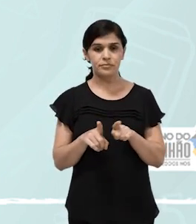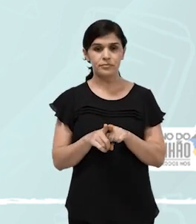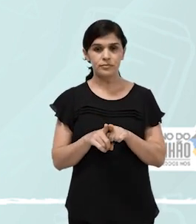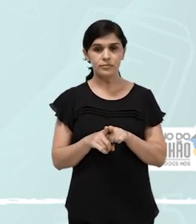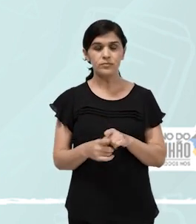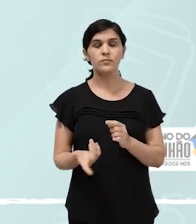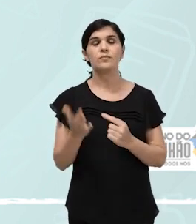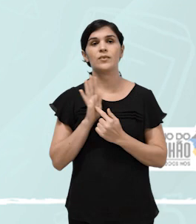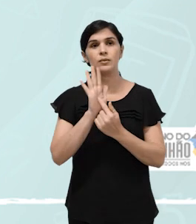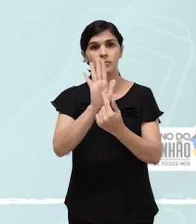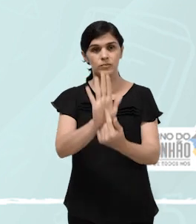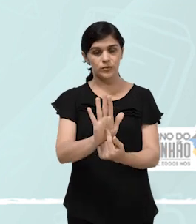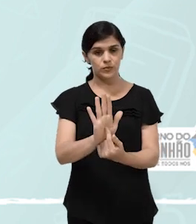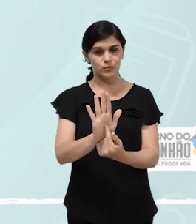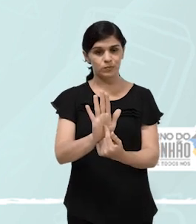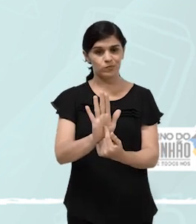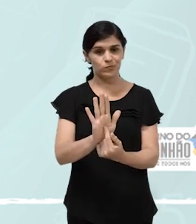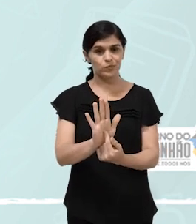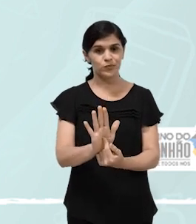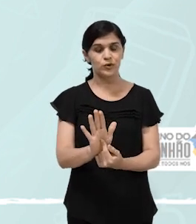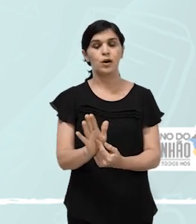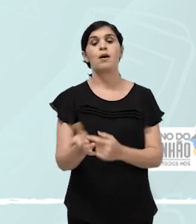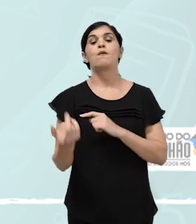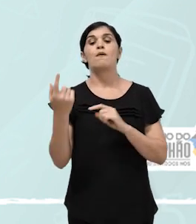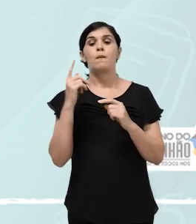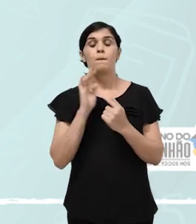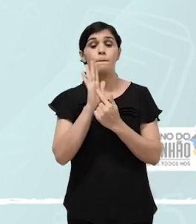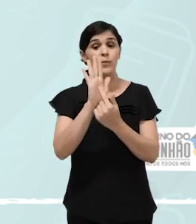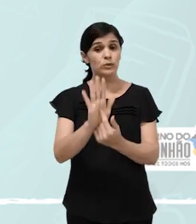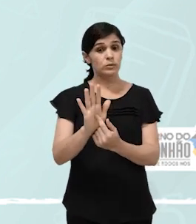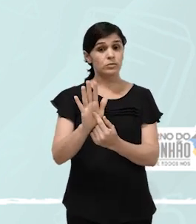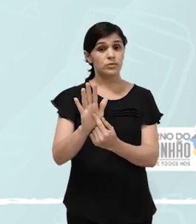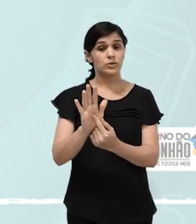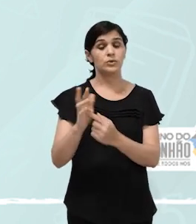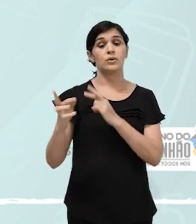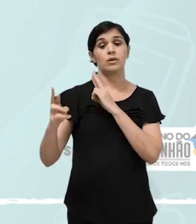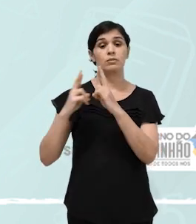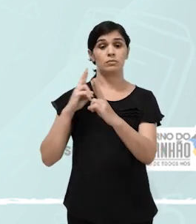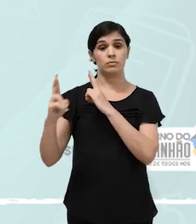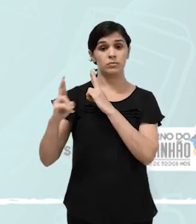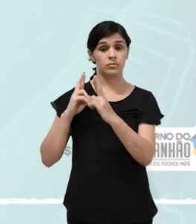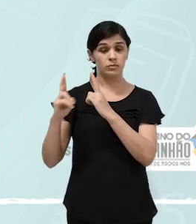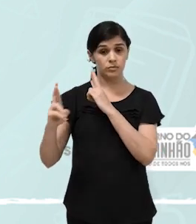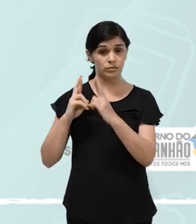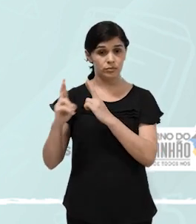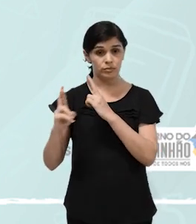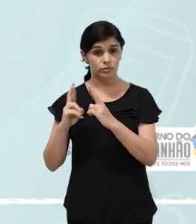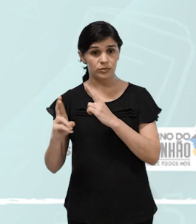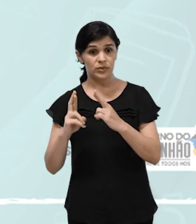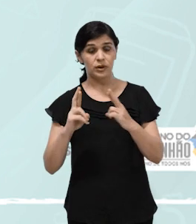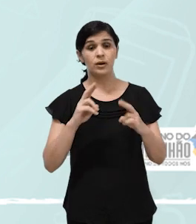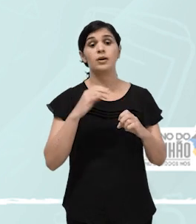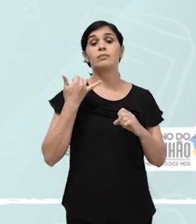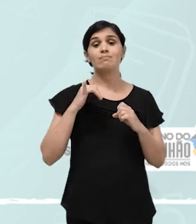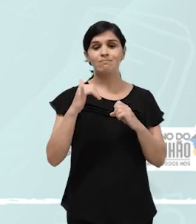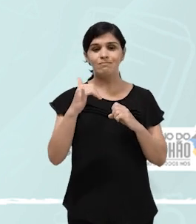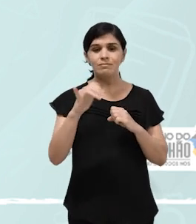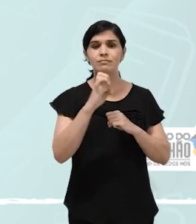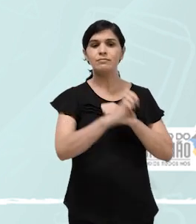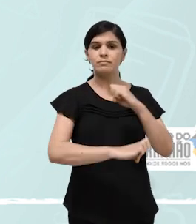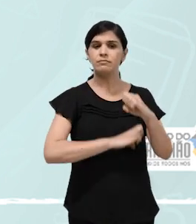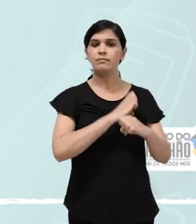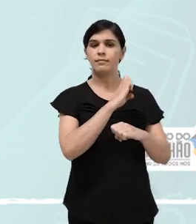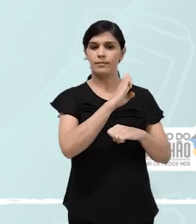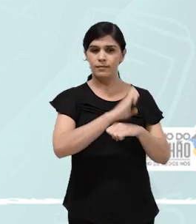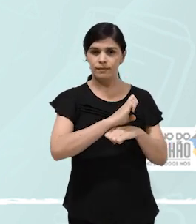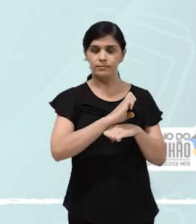trabalhar propriedades que estão relacionadas com os elétrons. Então, afinidade eletrônica vai